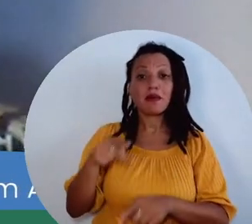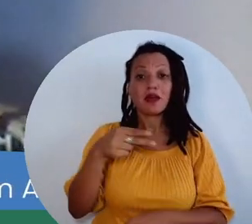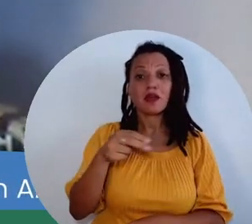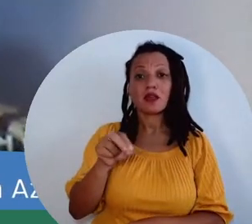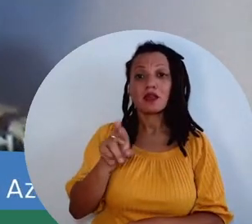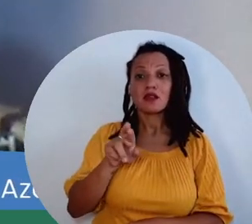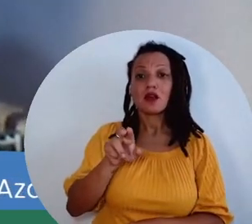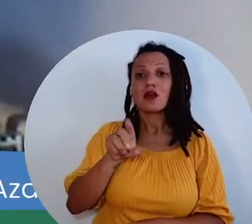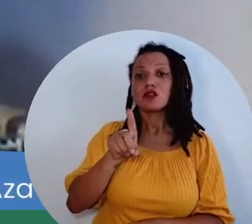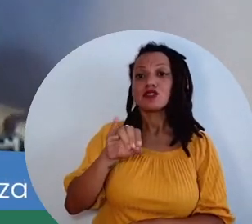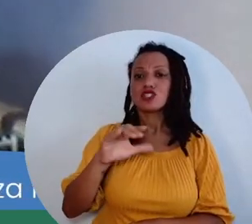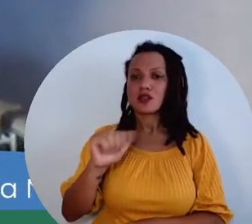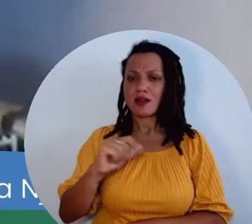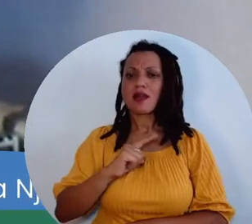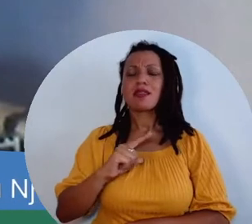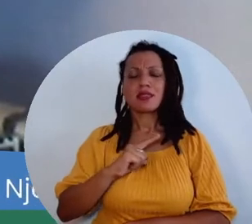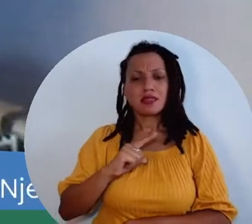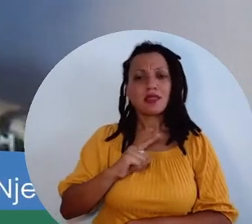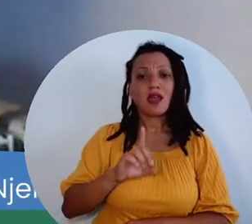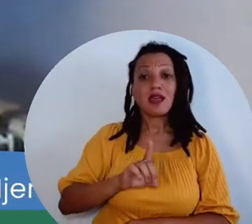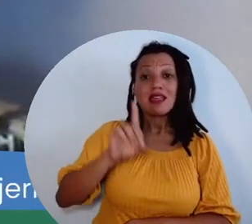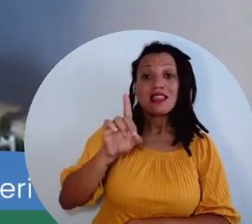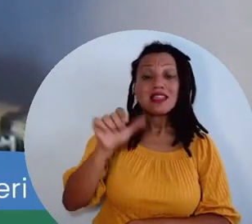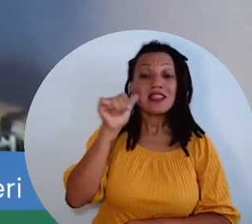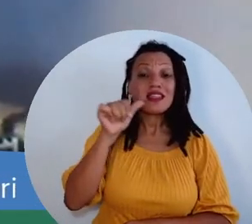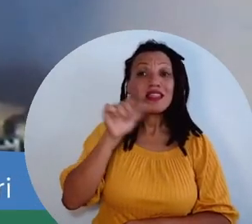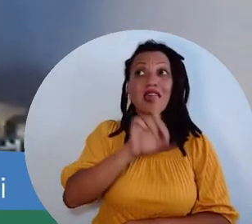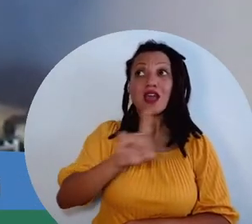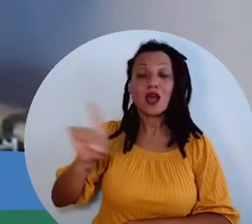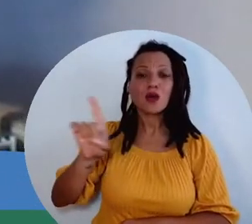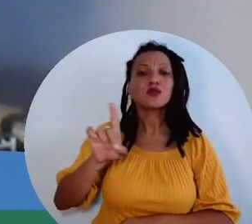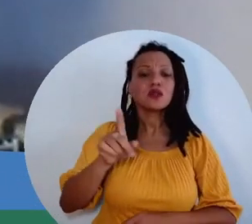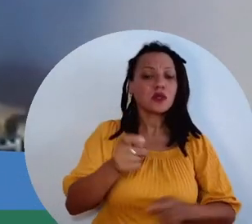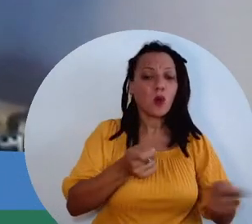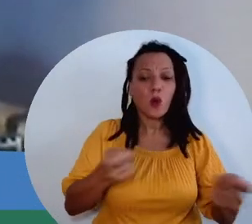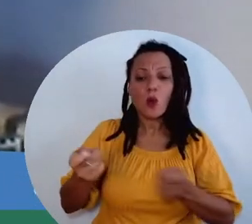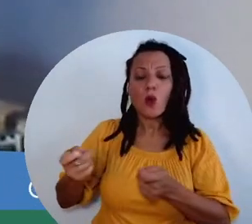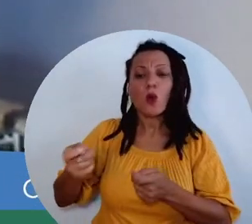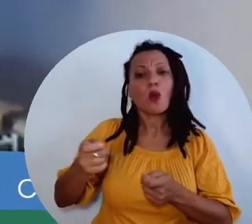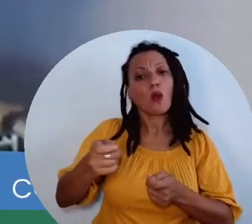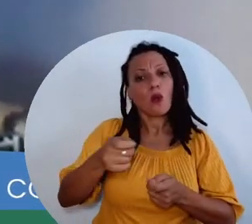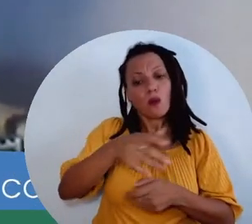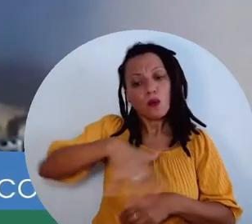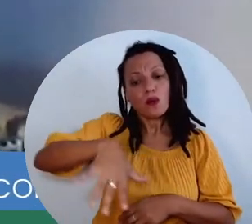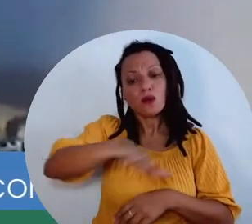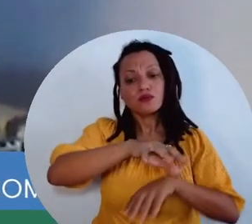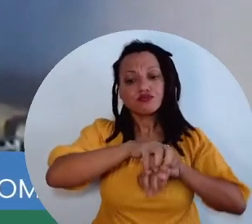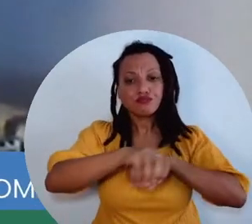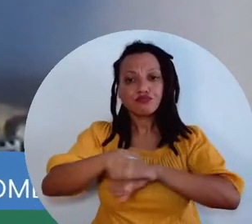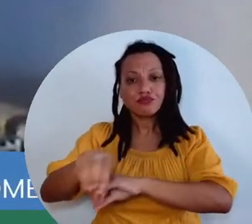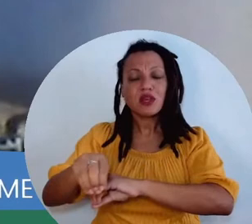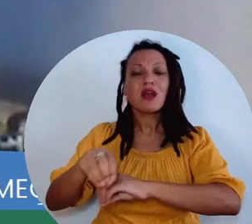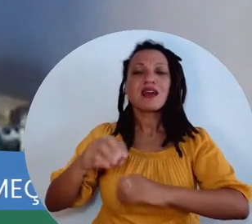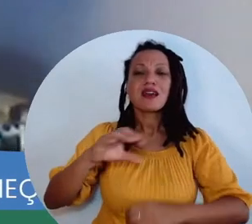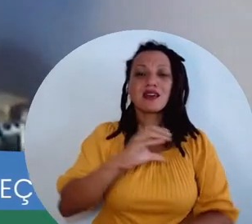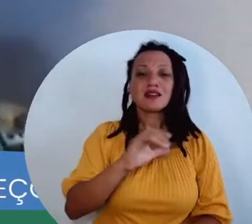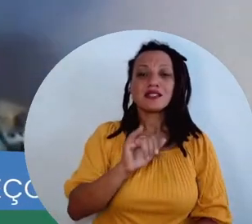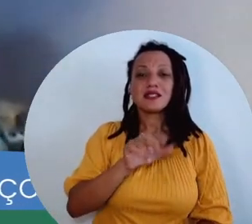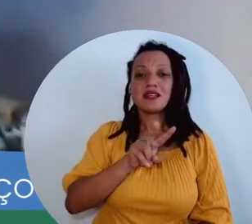figuras femininas ali como deusas e regentes da comunidade, do povo, também trazendo valores